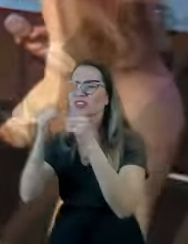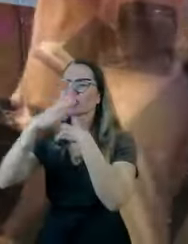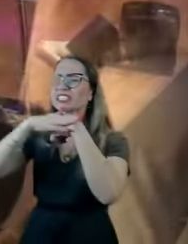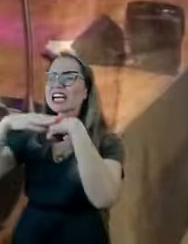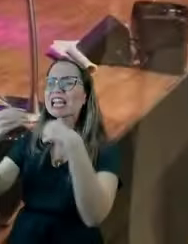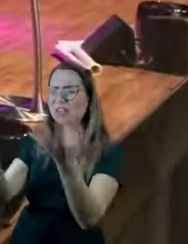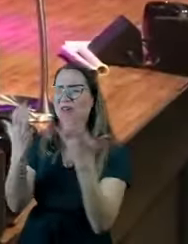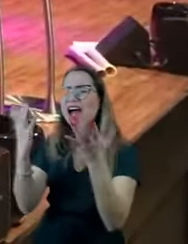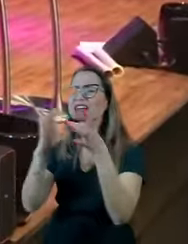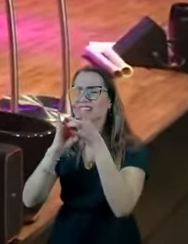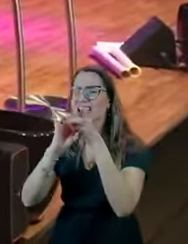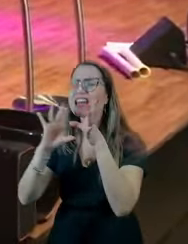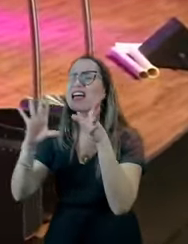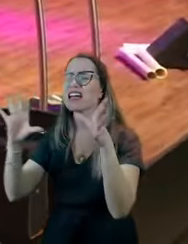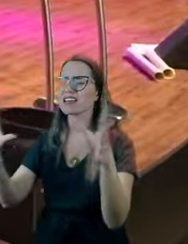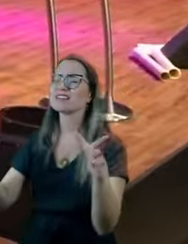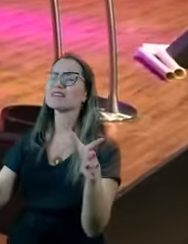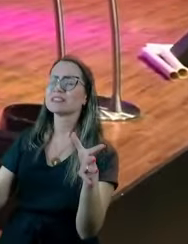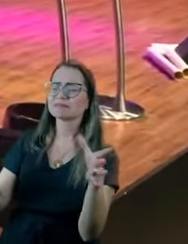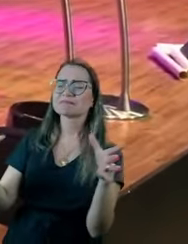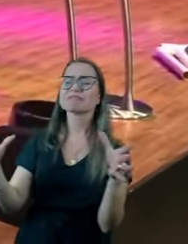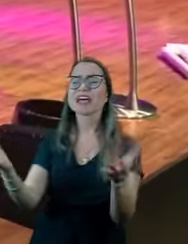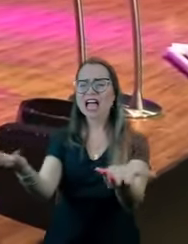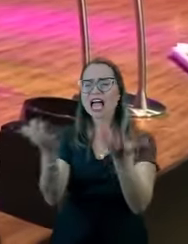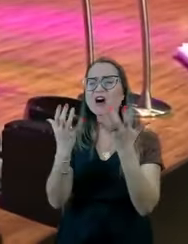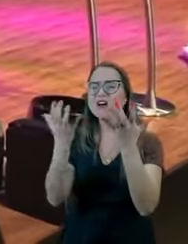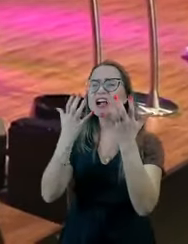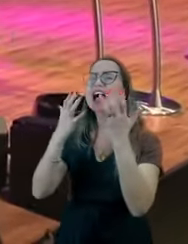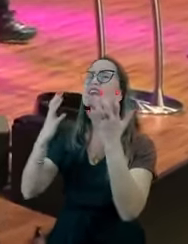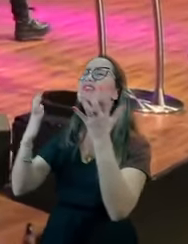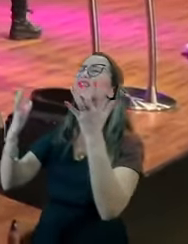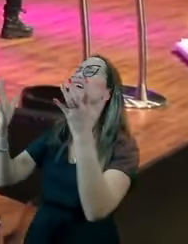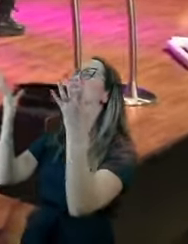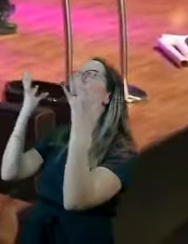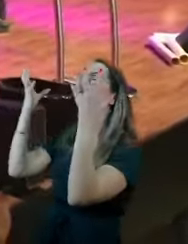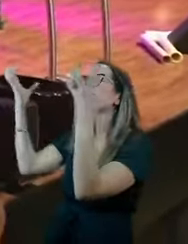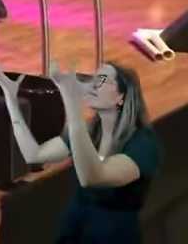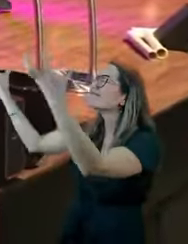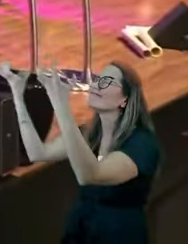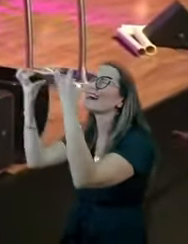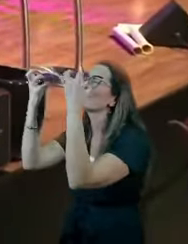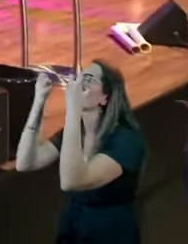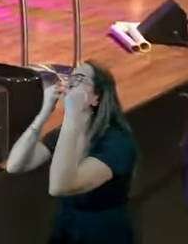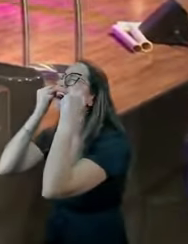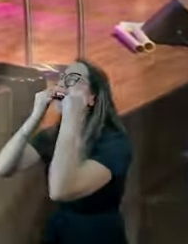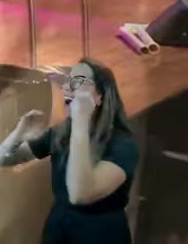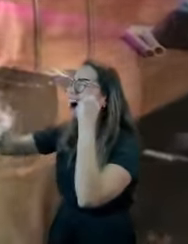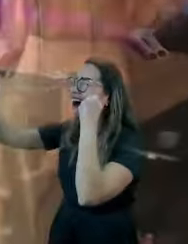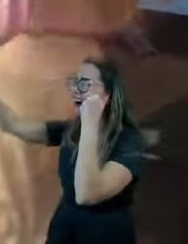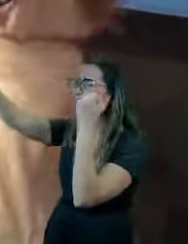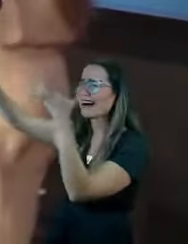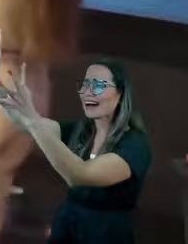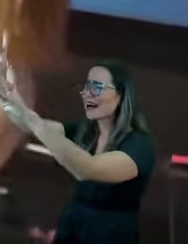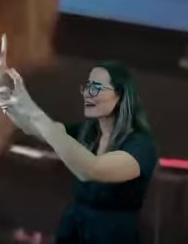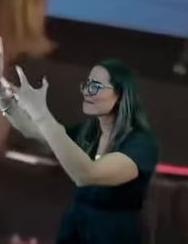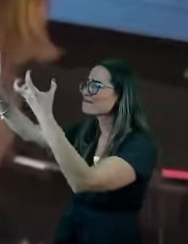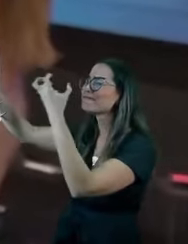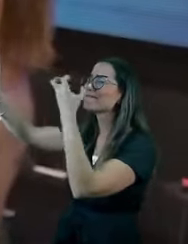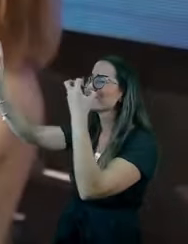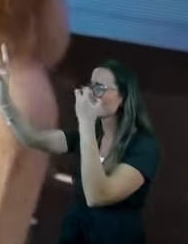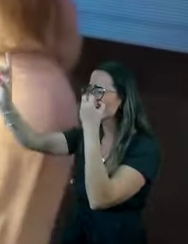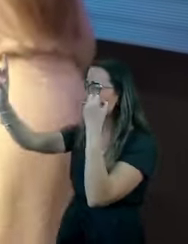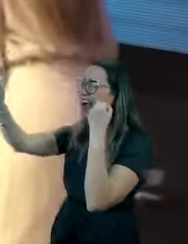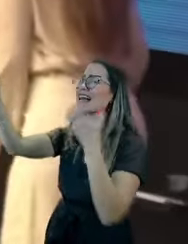ser livre da carência, eu quero ser apegada a ti, eu quero ser apegada a ti. Faz uma